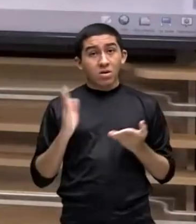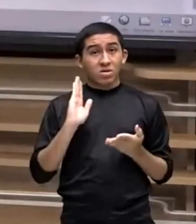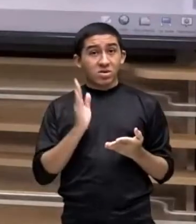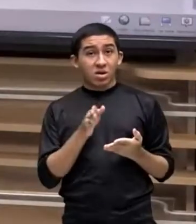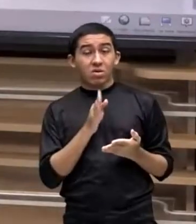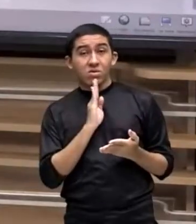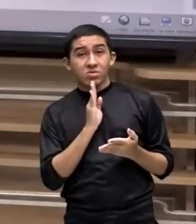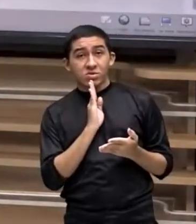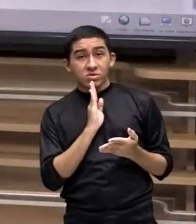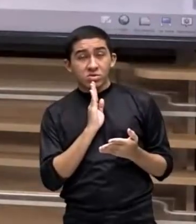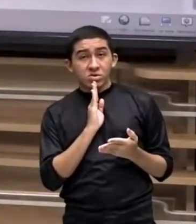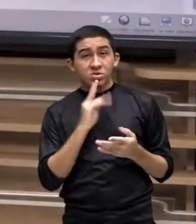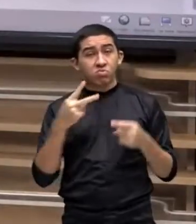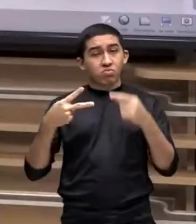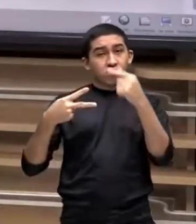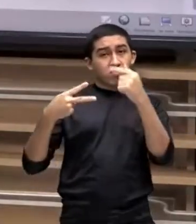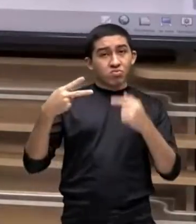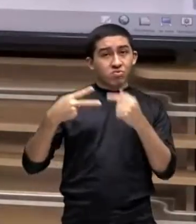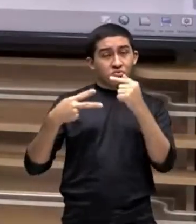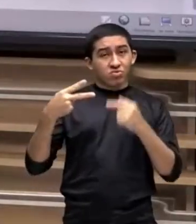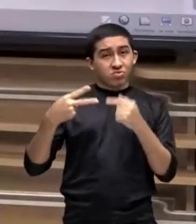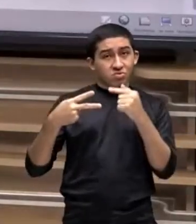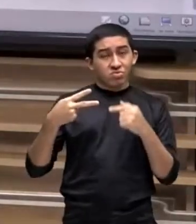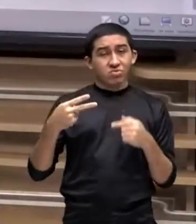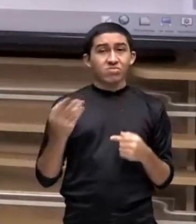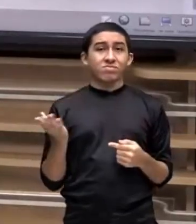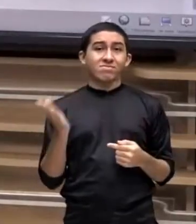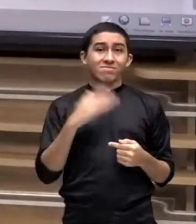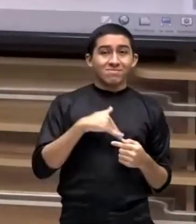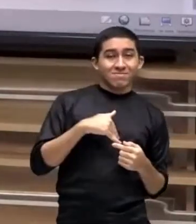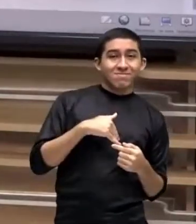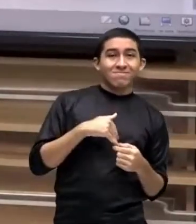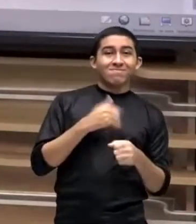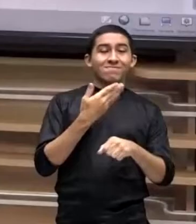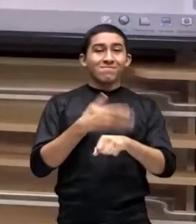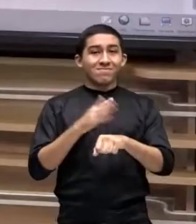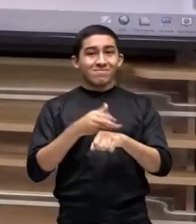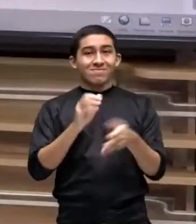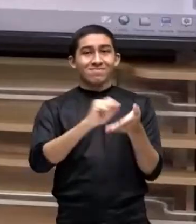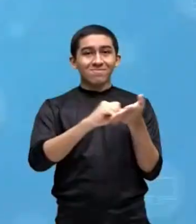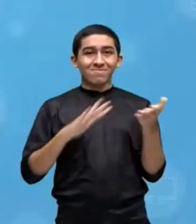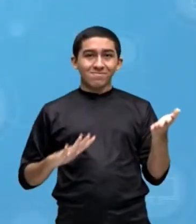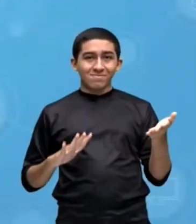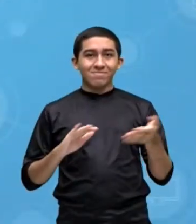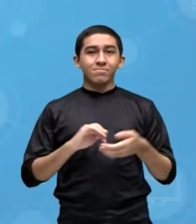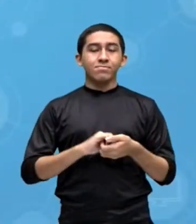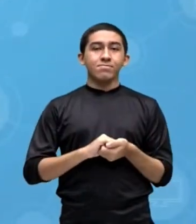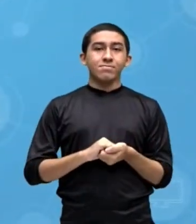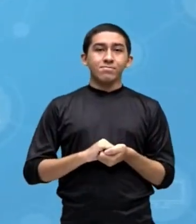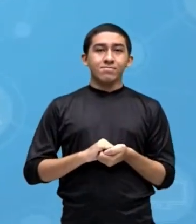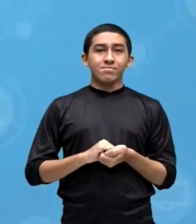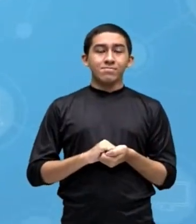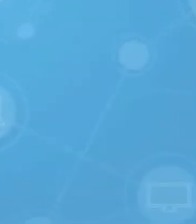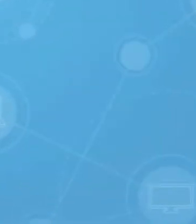e conheceu a nossa ironia, nós vamos para o nosso exercício. Vamos lá!